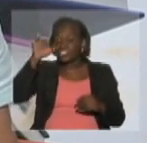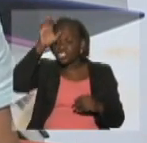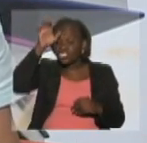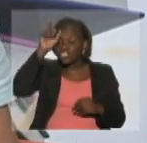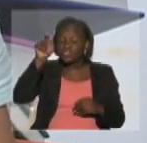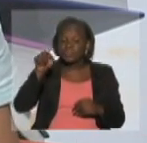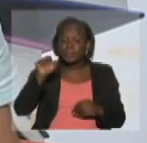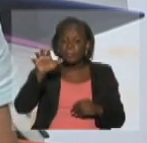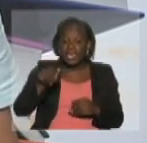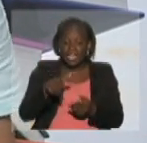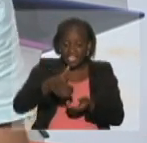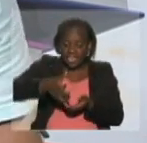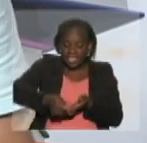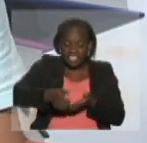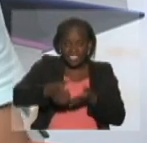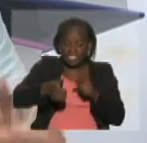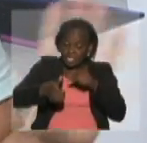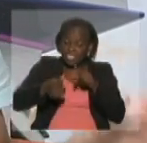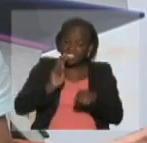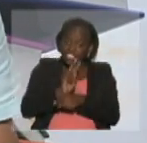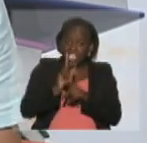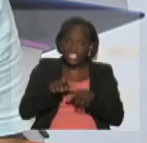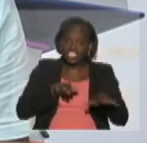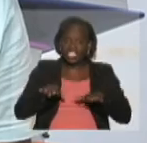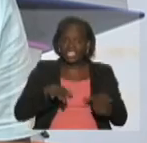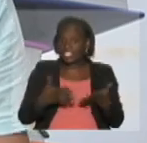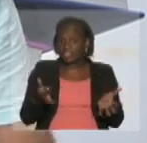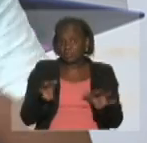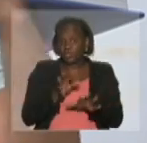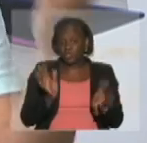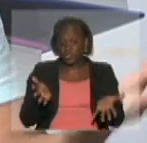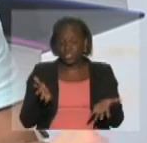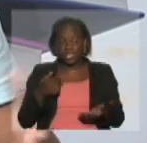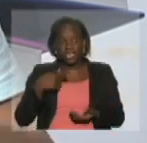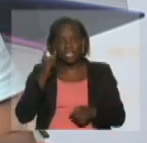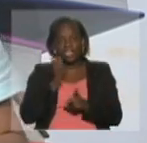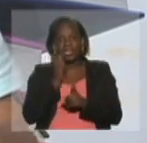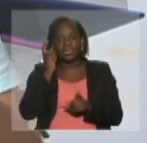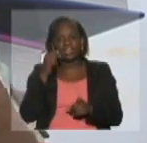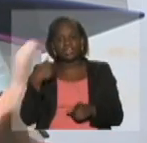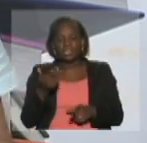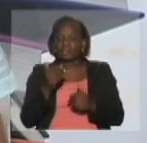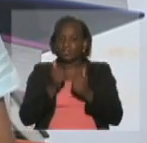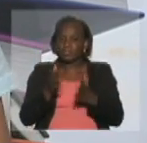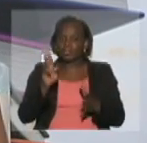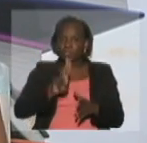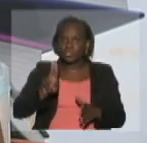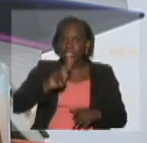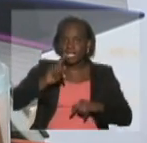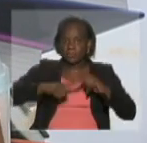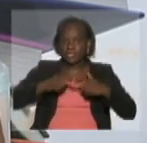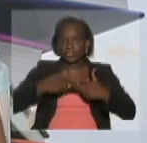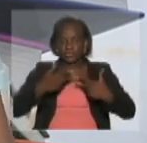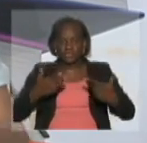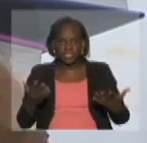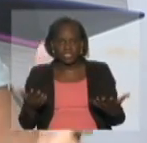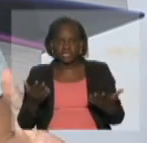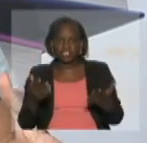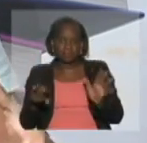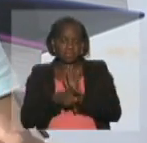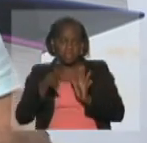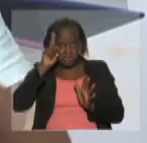pega o grampeador, é um jacaré, e pronto. Totalmente. E a partir desse momento ele começa a trabalhar com os objetos